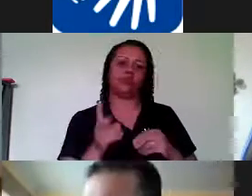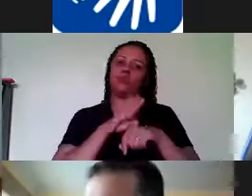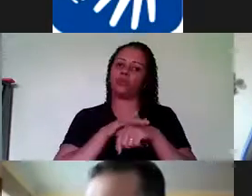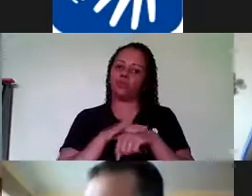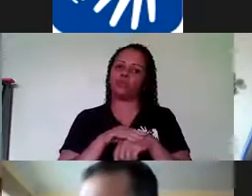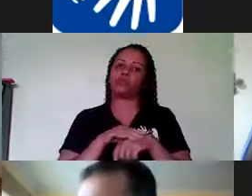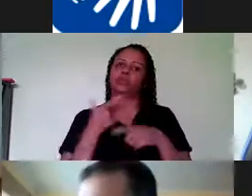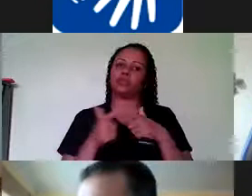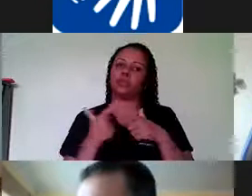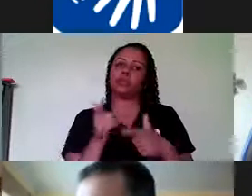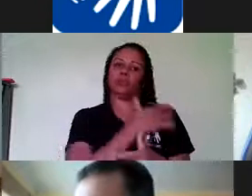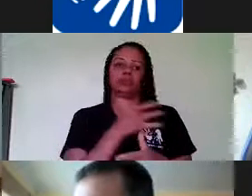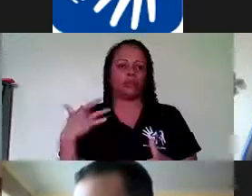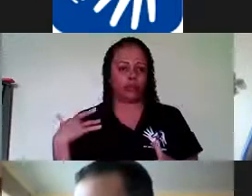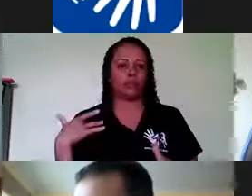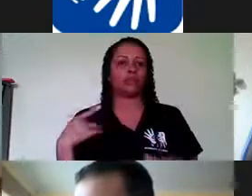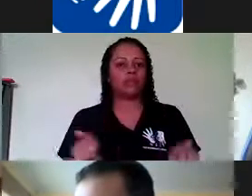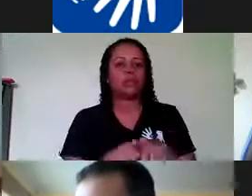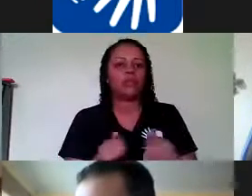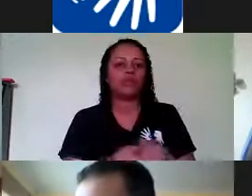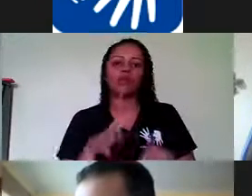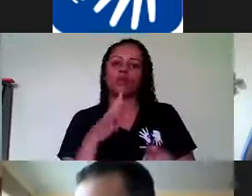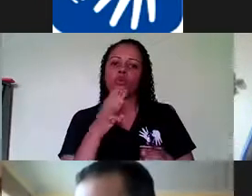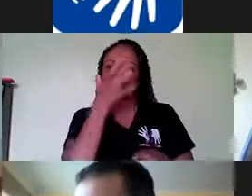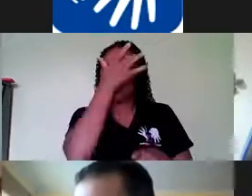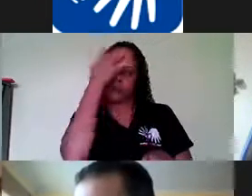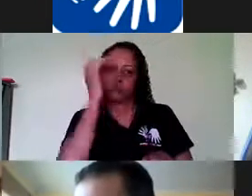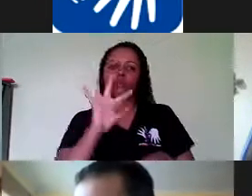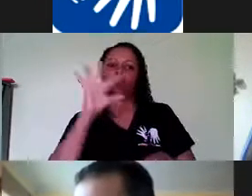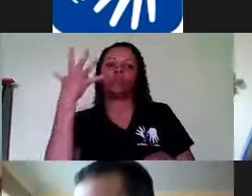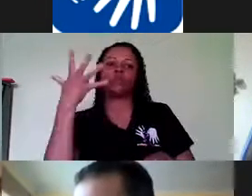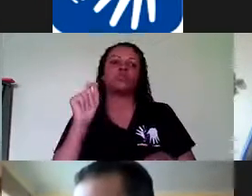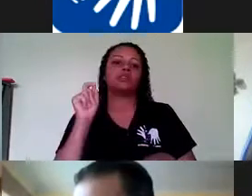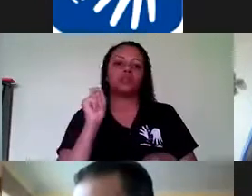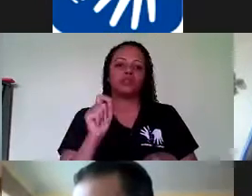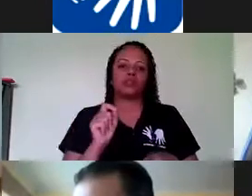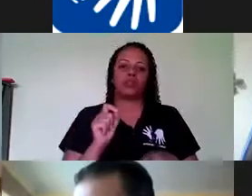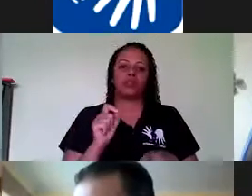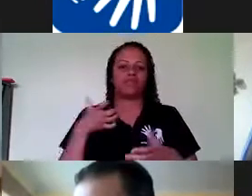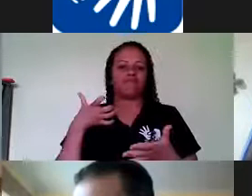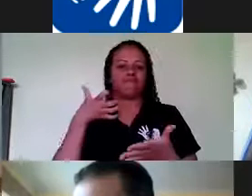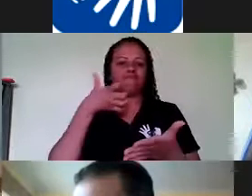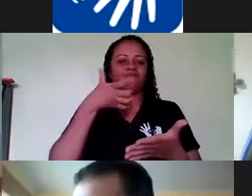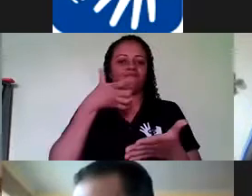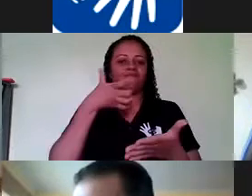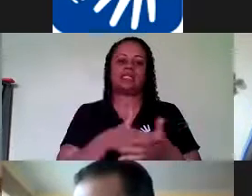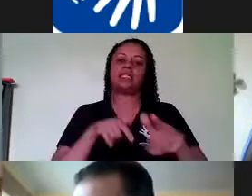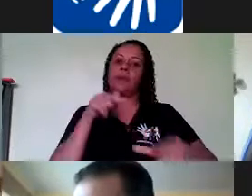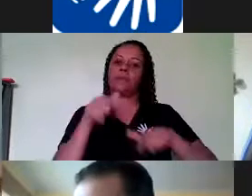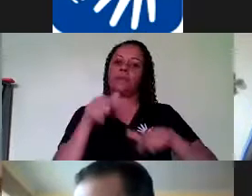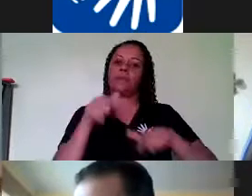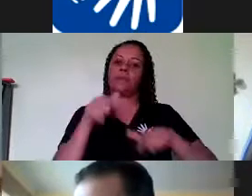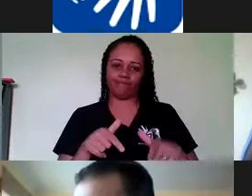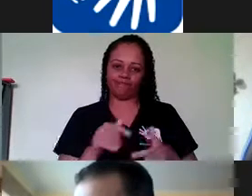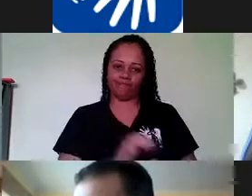trabalho. E, por exemplo, tem um cinegrafista que ele trabalhava com motolink, a câmera estava